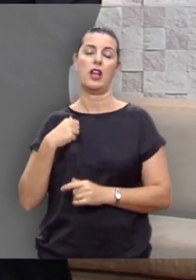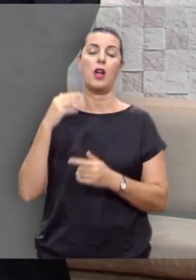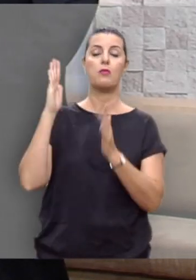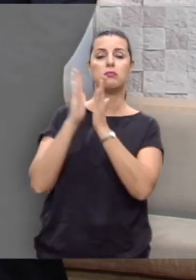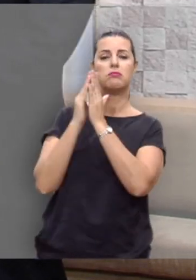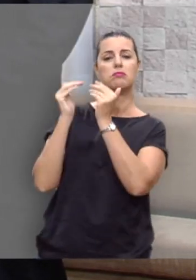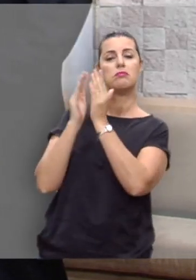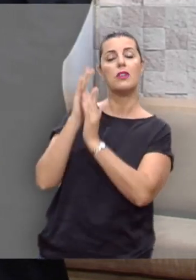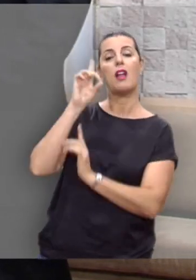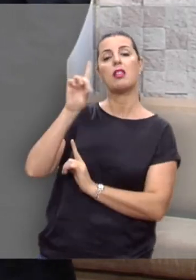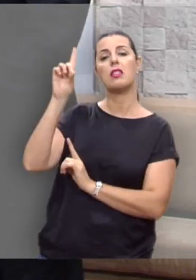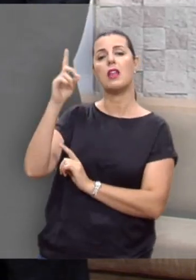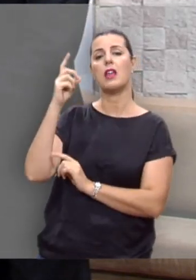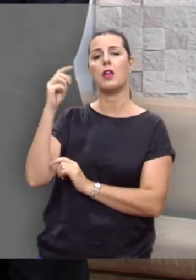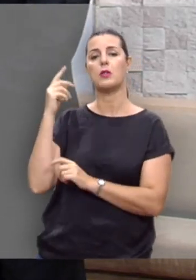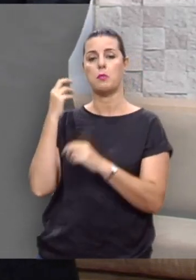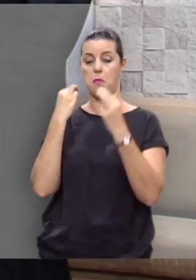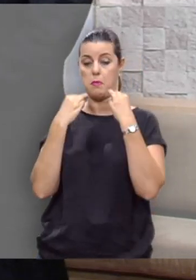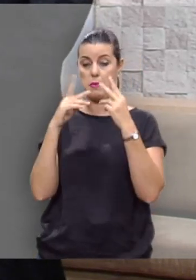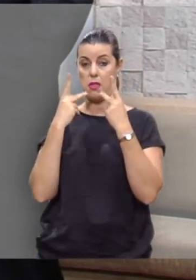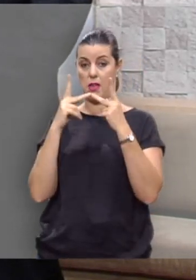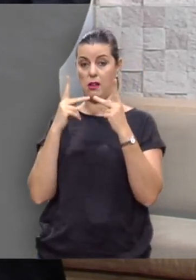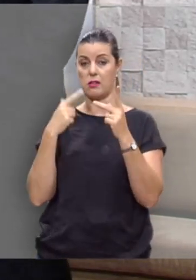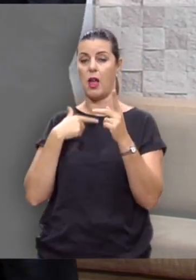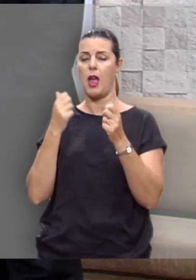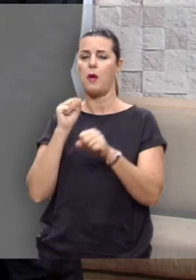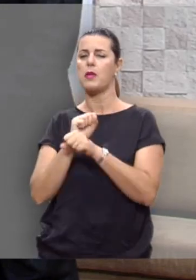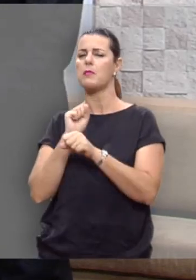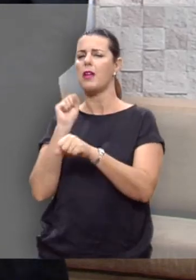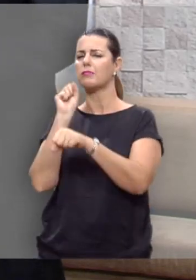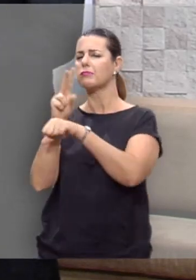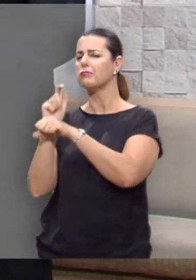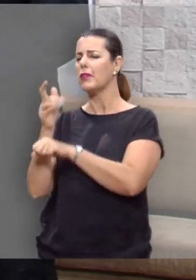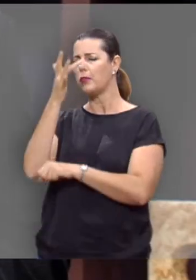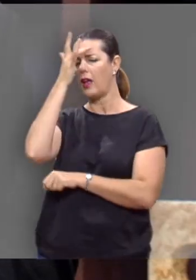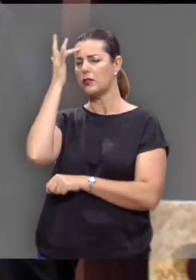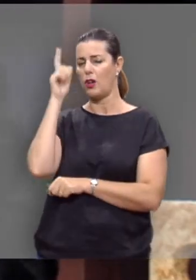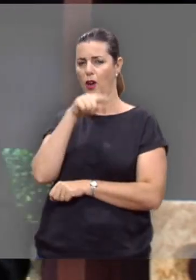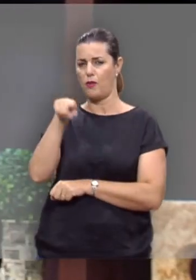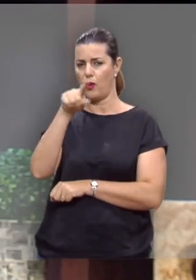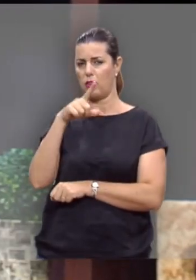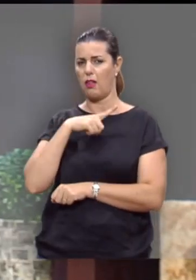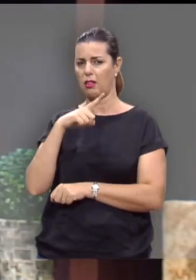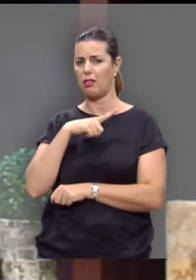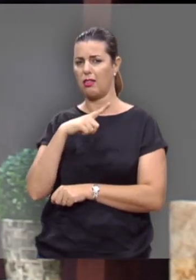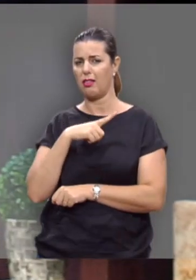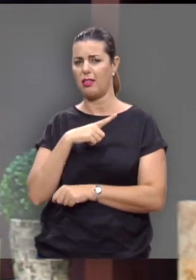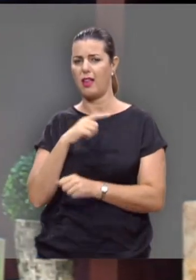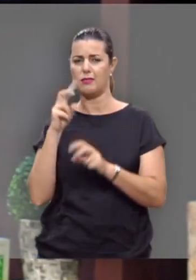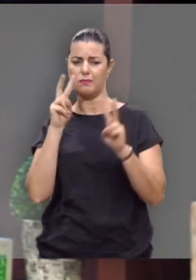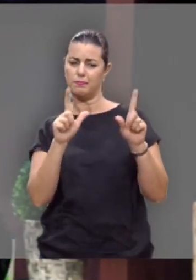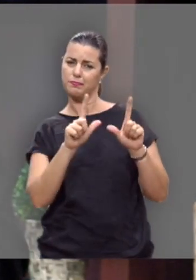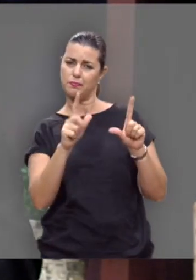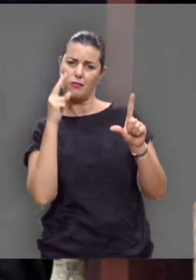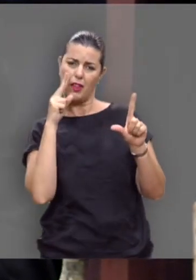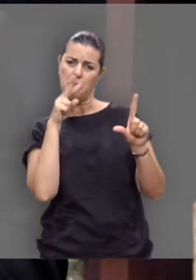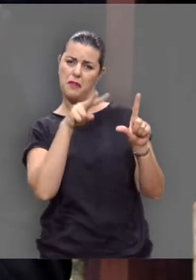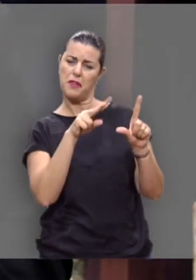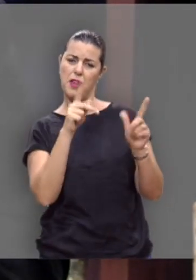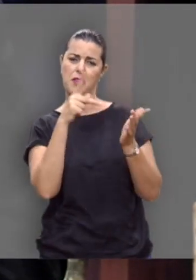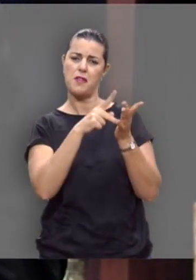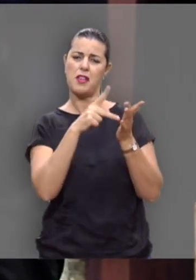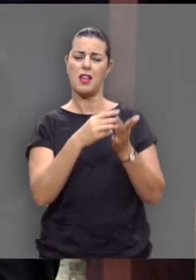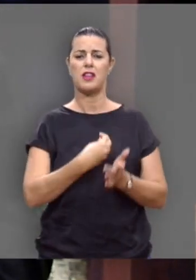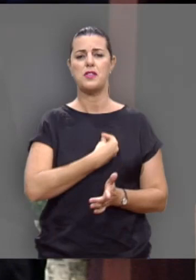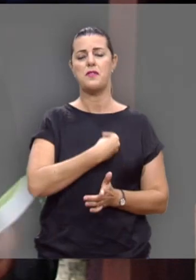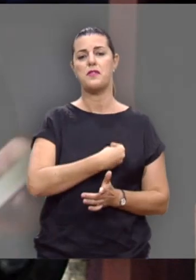essa mensagem, espero que ela tenha alcançado muitos corações. Muito obrigado, Pastor Ricardo. E você que está aí assistindo o programa